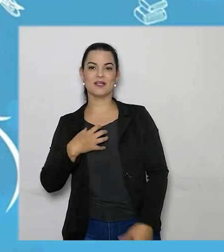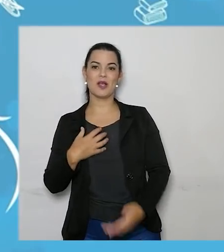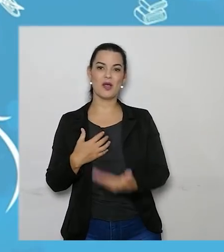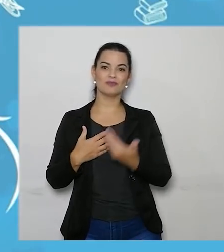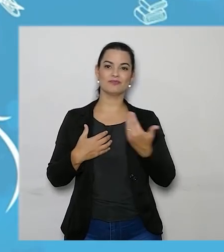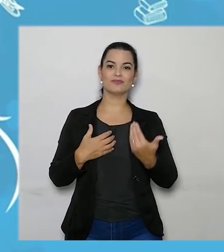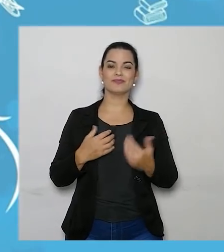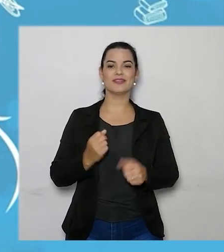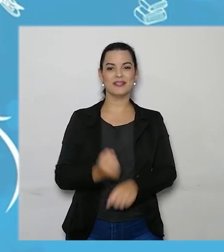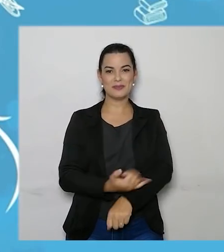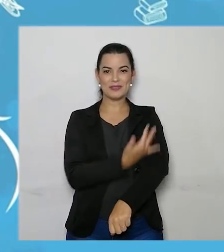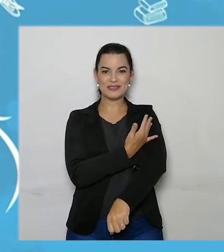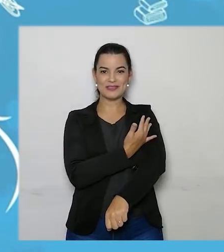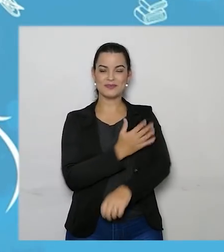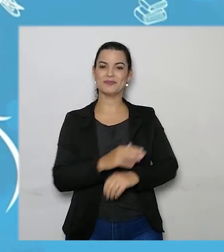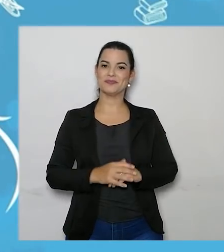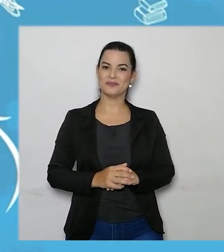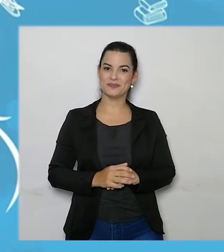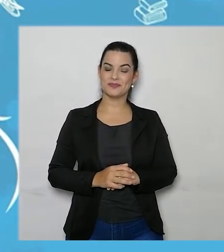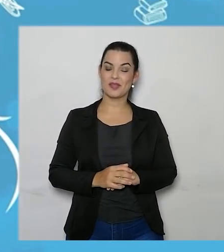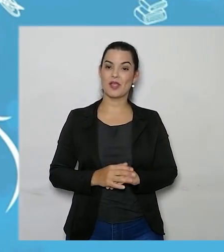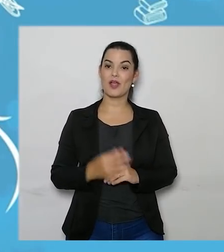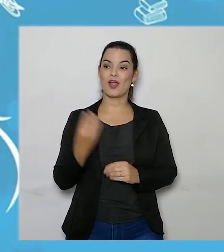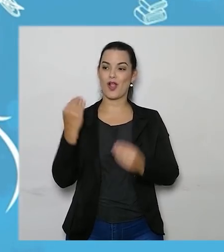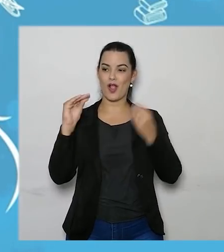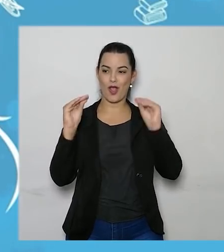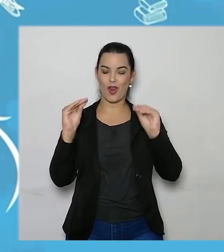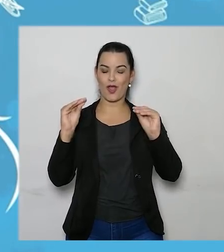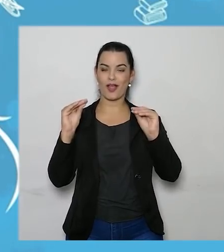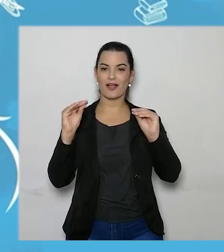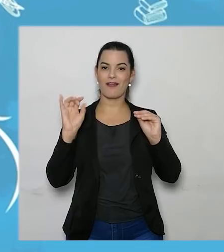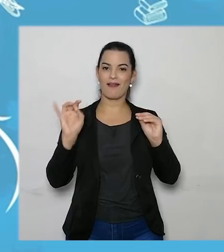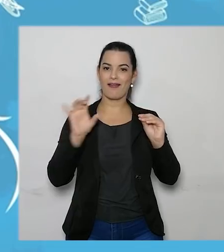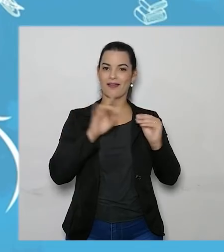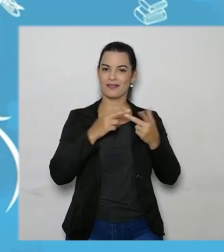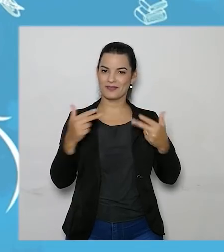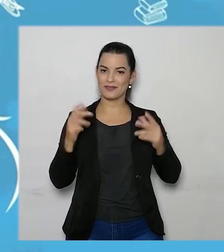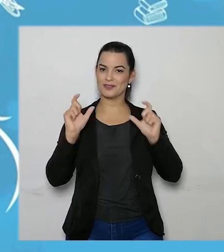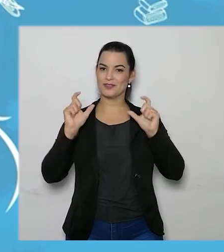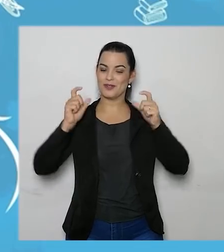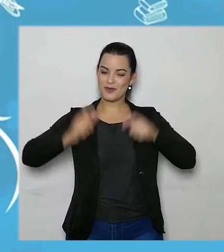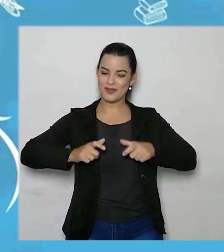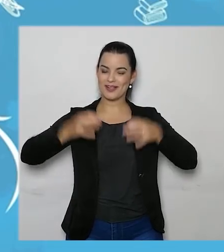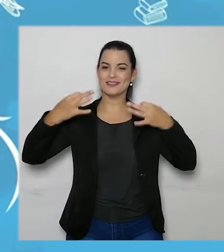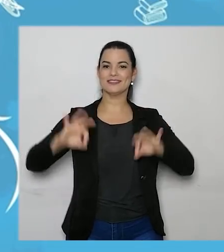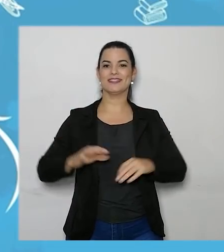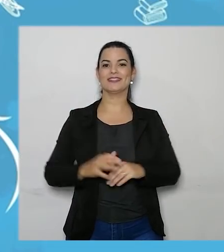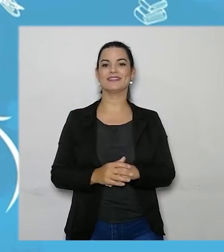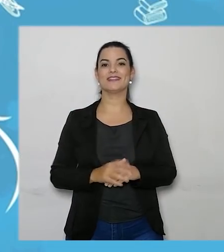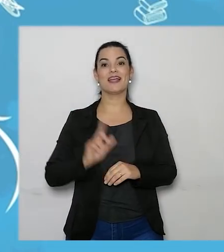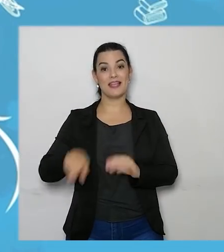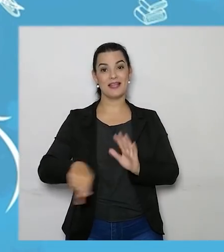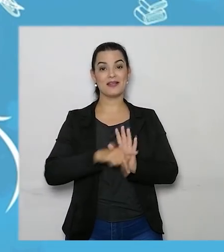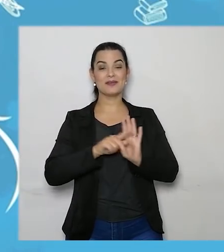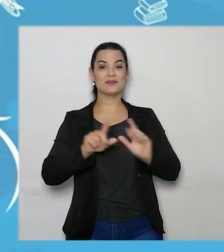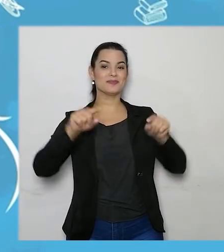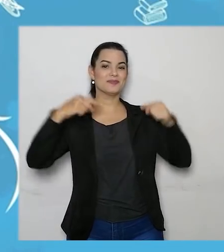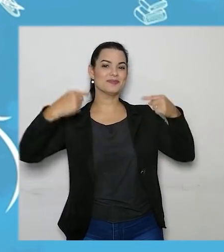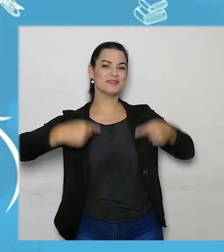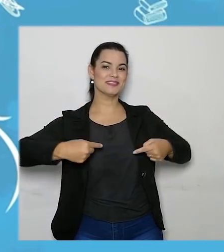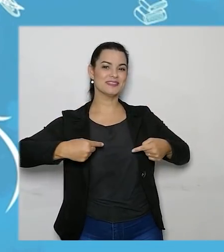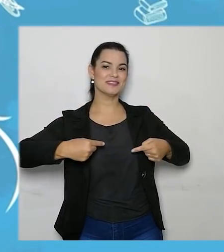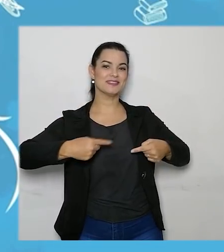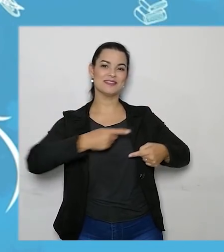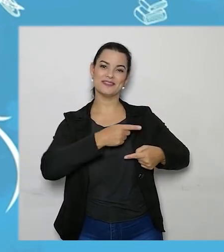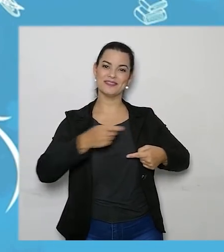para emoção. Coloque cada coisa em seu devido lugar. Esse já é o meu